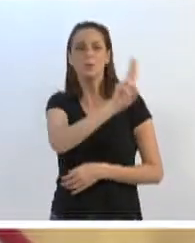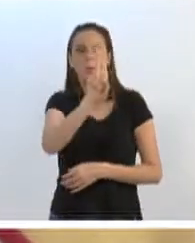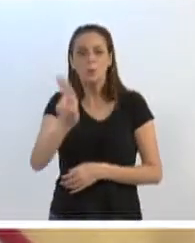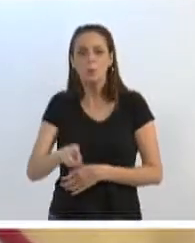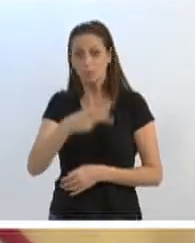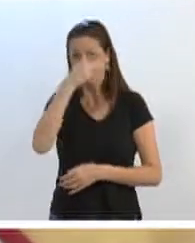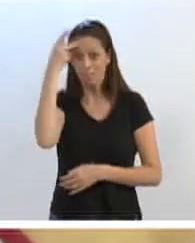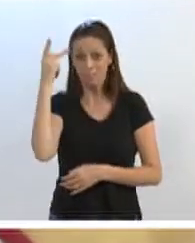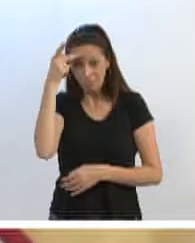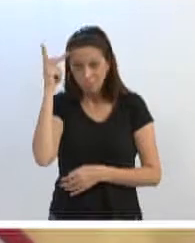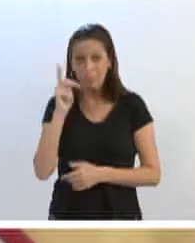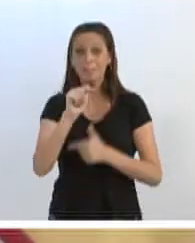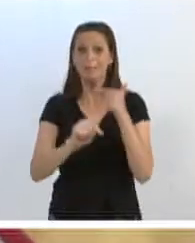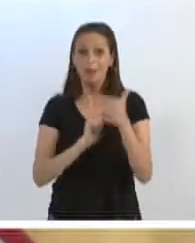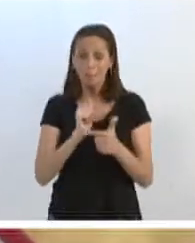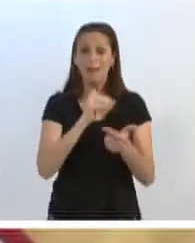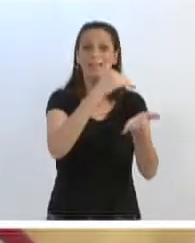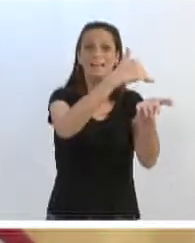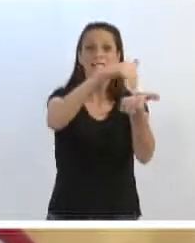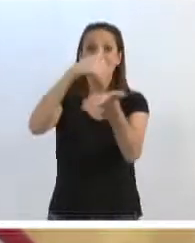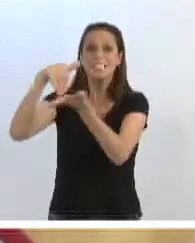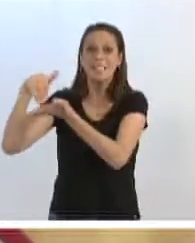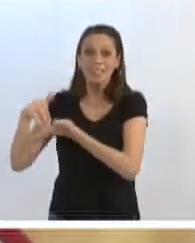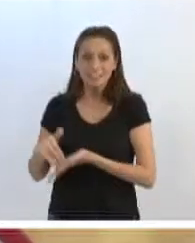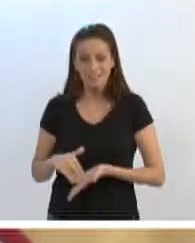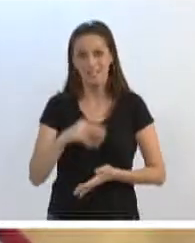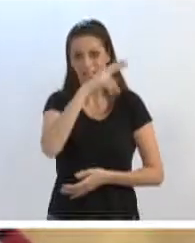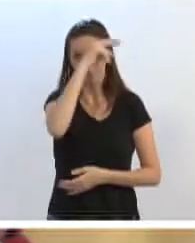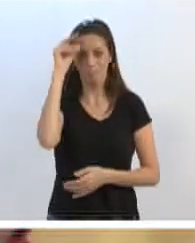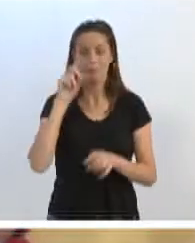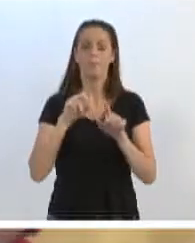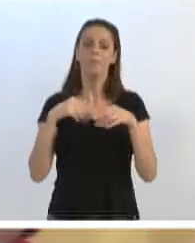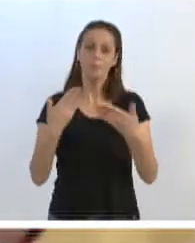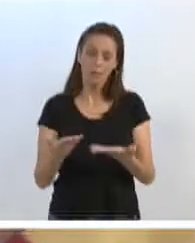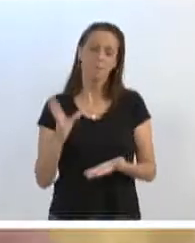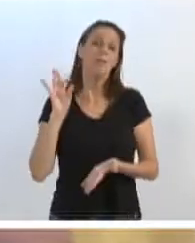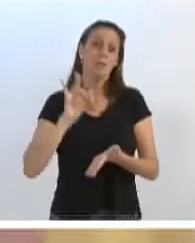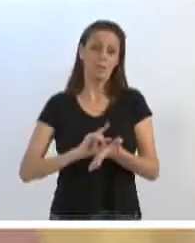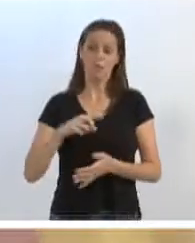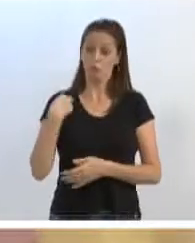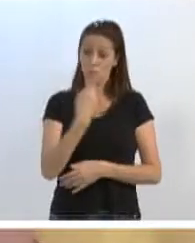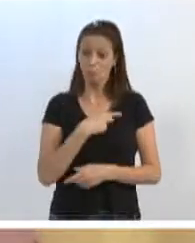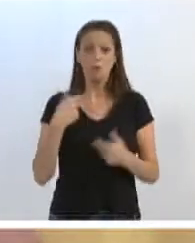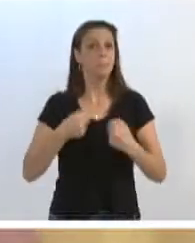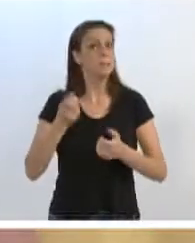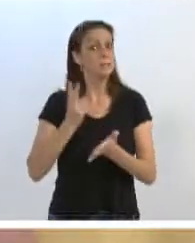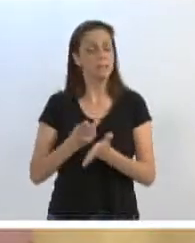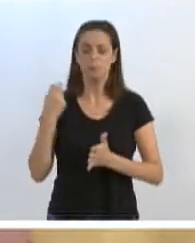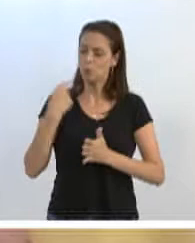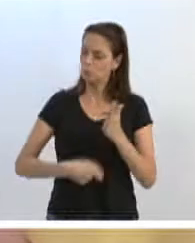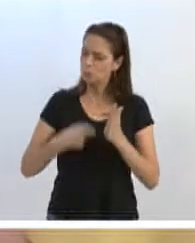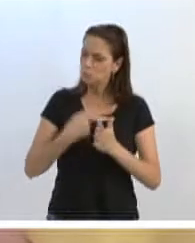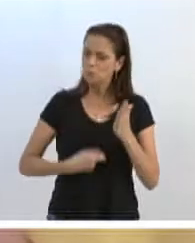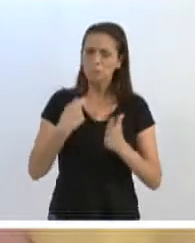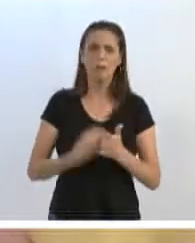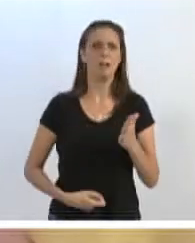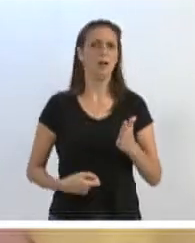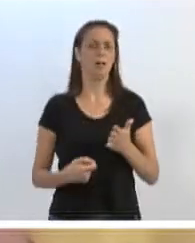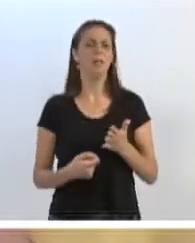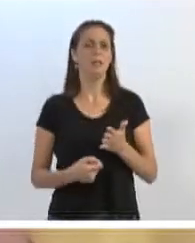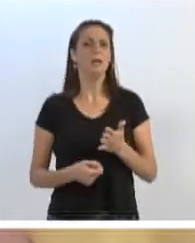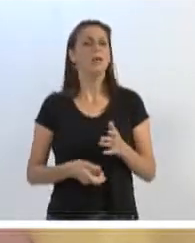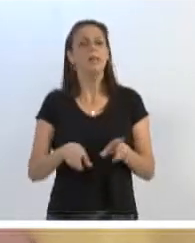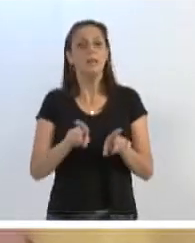a nossa luta ela tem que ser constante para que esses espaço permanentemente mudando a gestão é que muda a cada quatro anos ainda assim